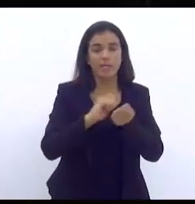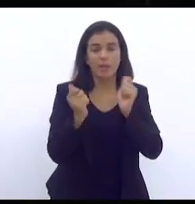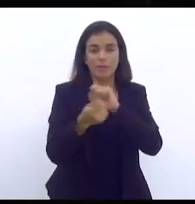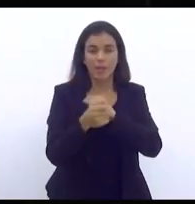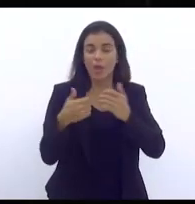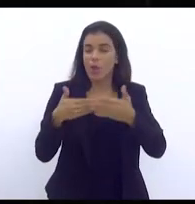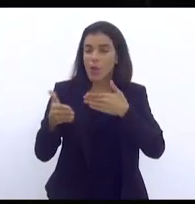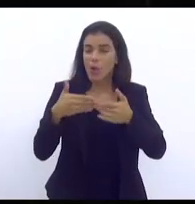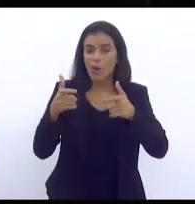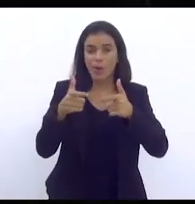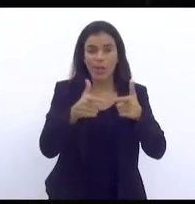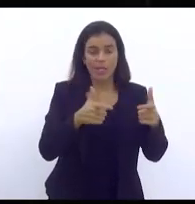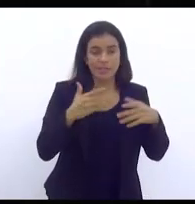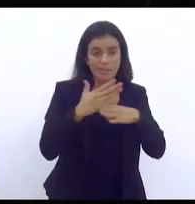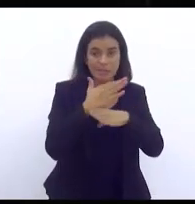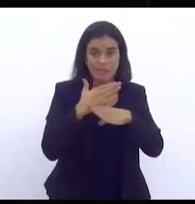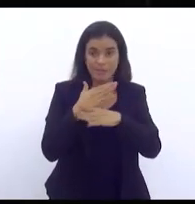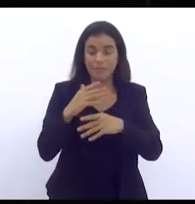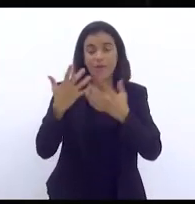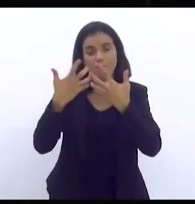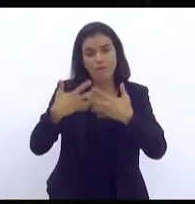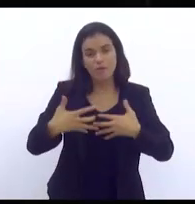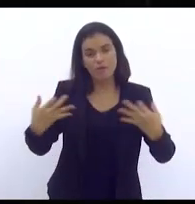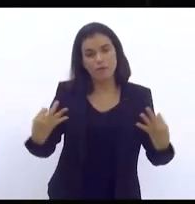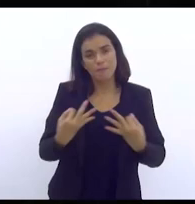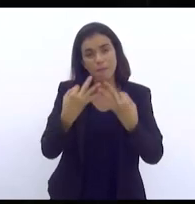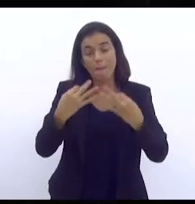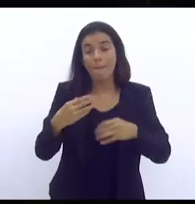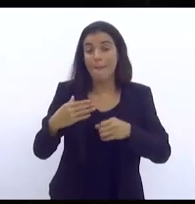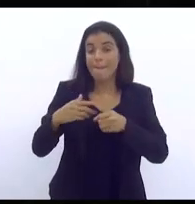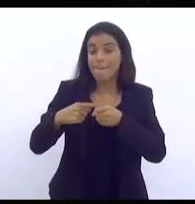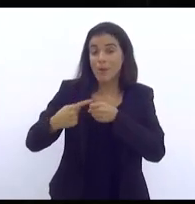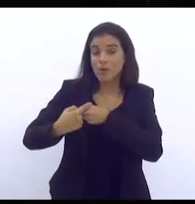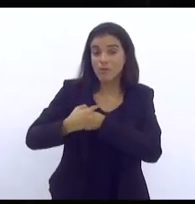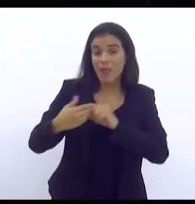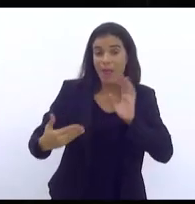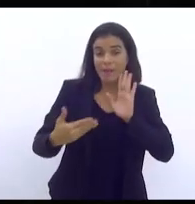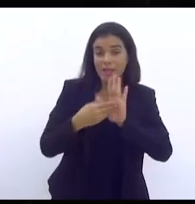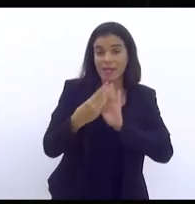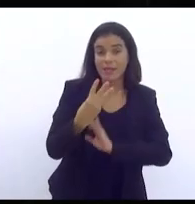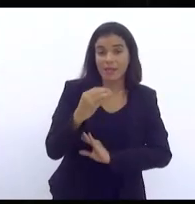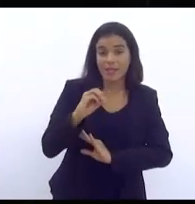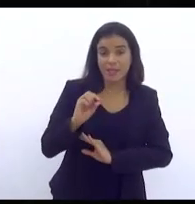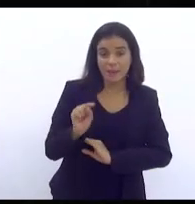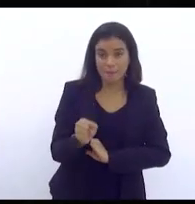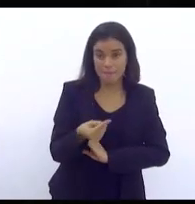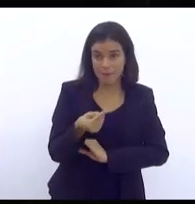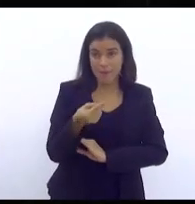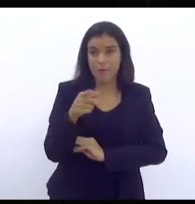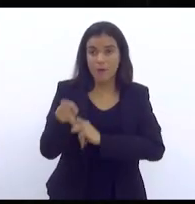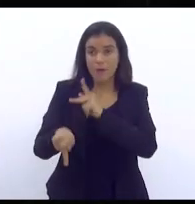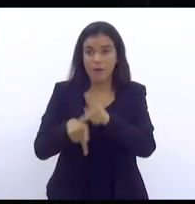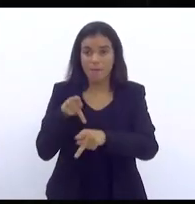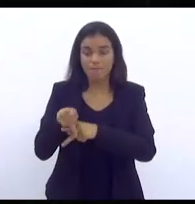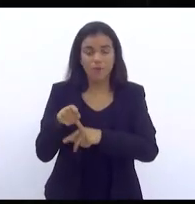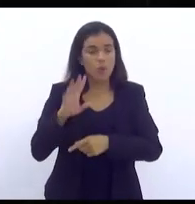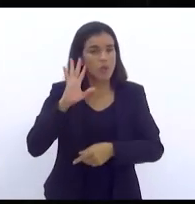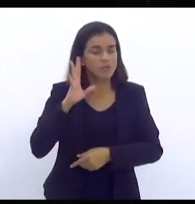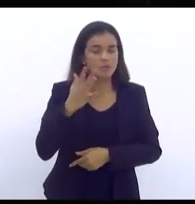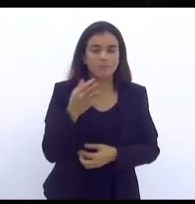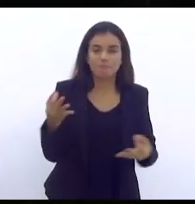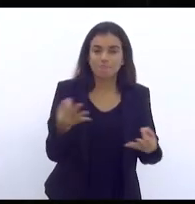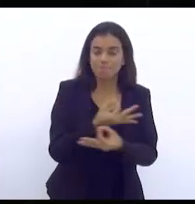qualquer cidade mas funcionam perfeitamente para os municípios de até 30.000 habitantes sendo uma solução perfeita para os